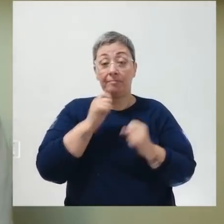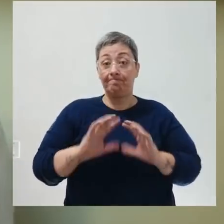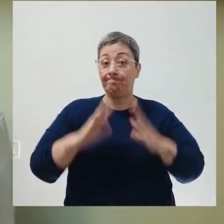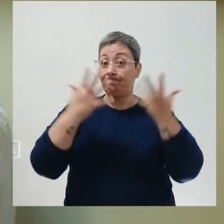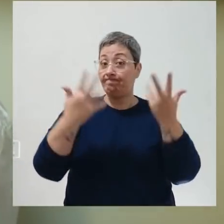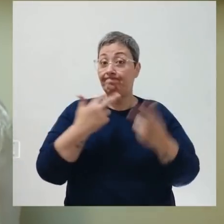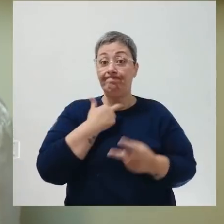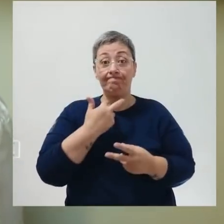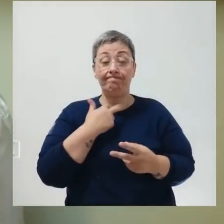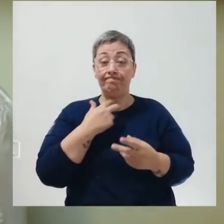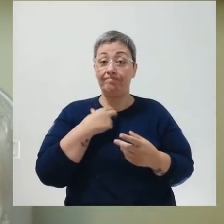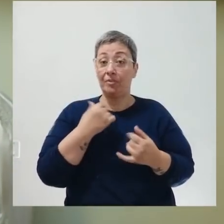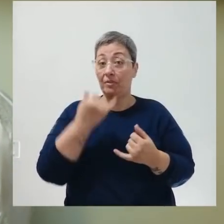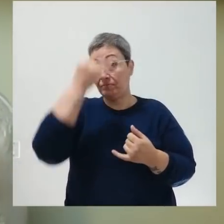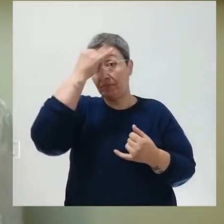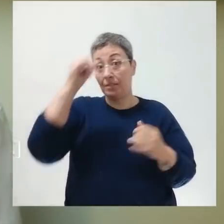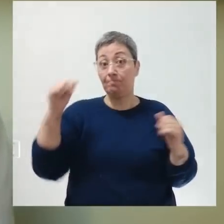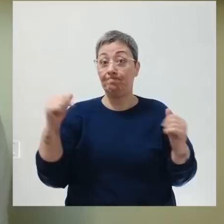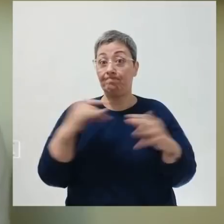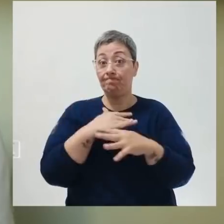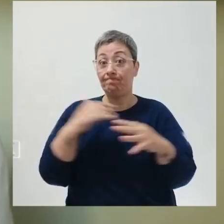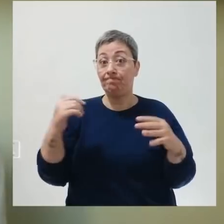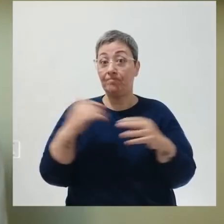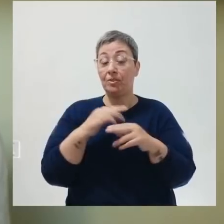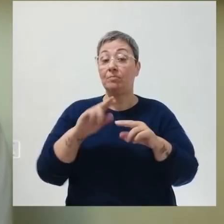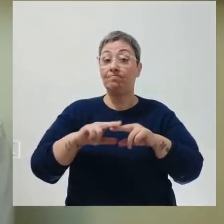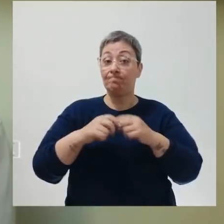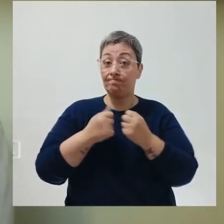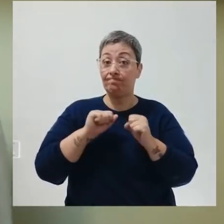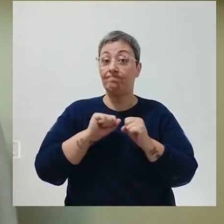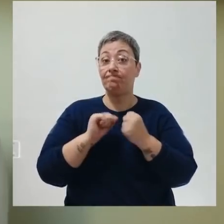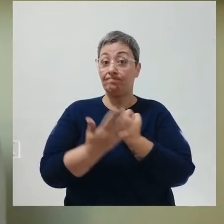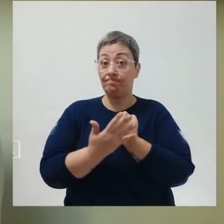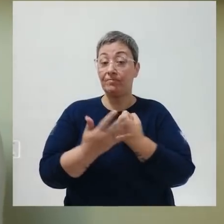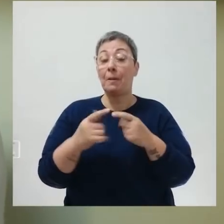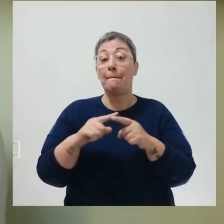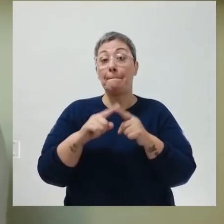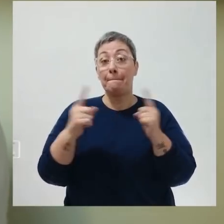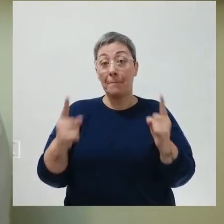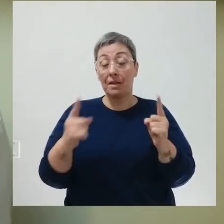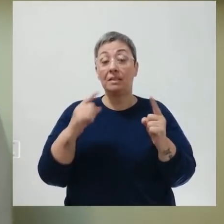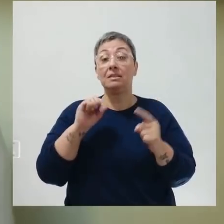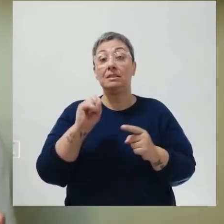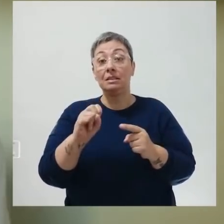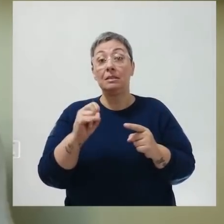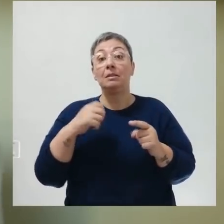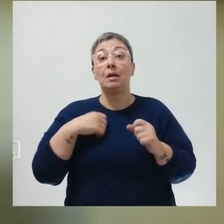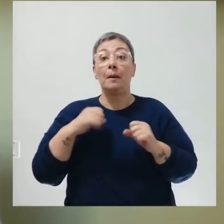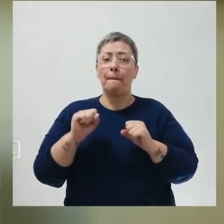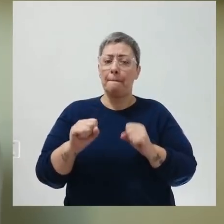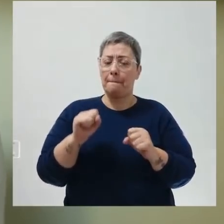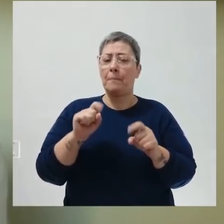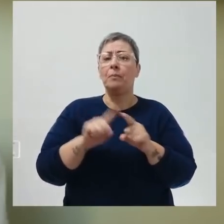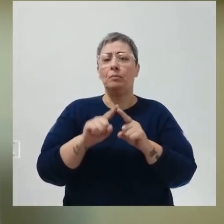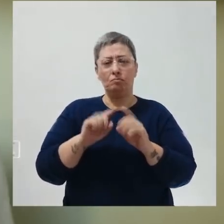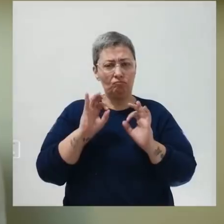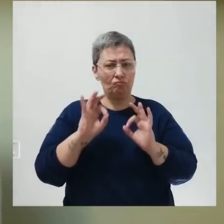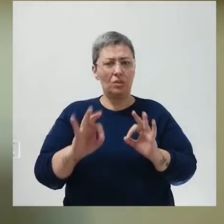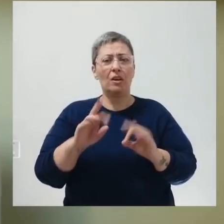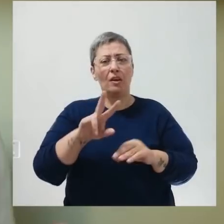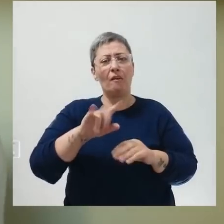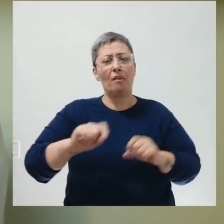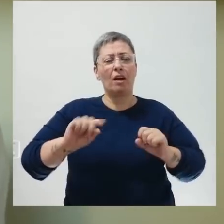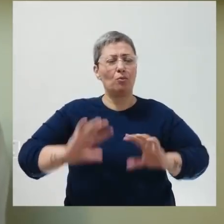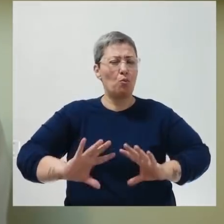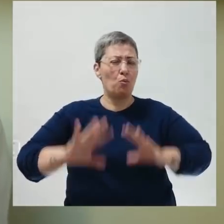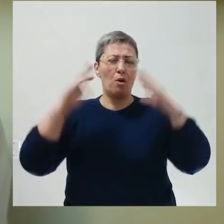festas para não aglomerar pessoas por causa do coronavírus. Mas assim que pudermos, tenho certeza que